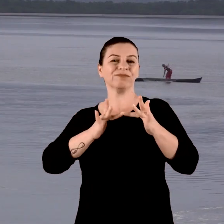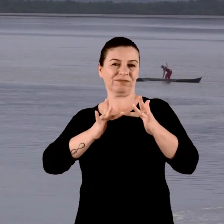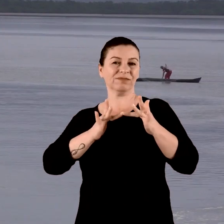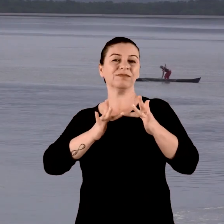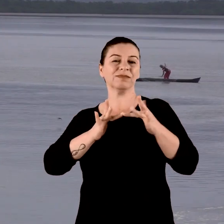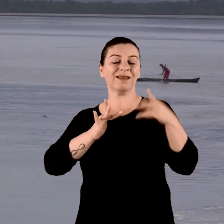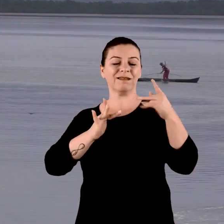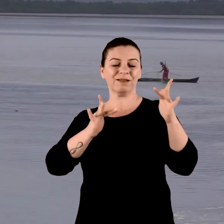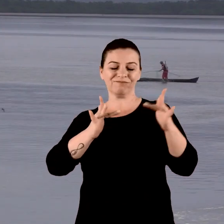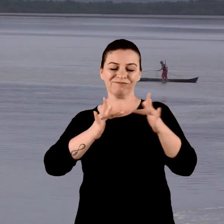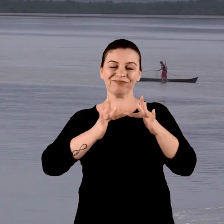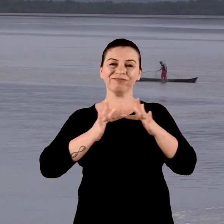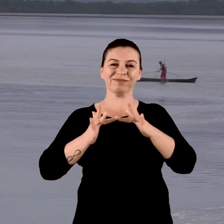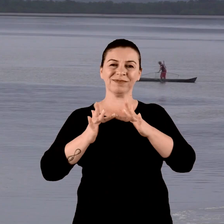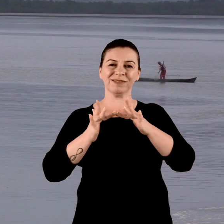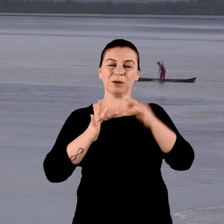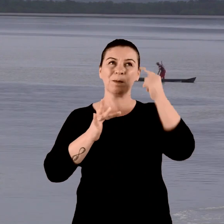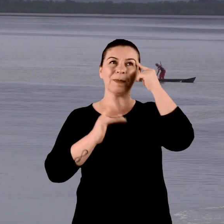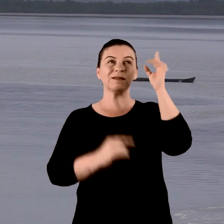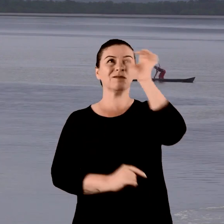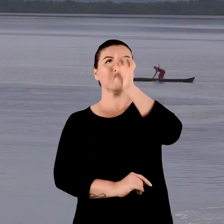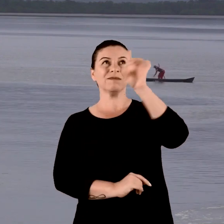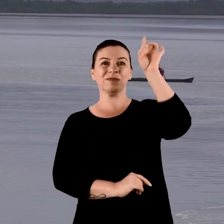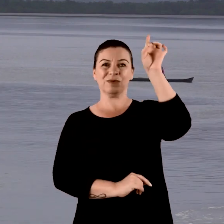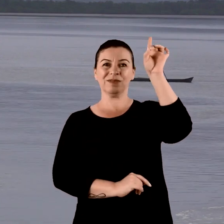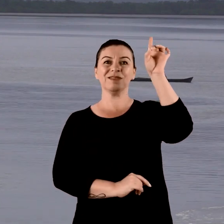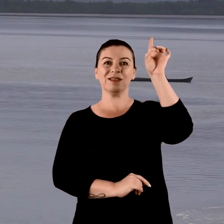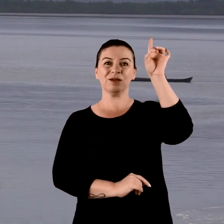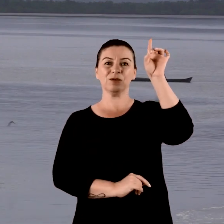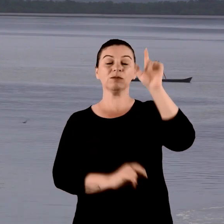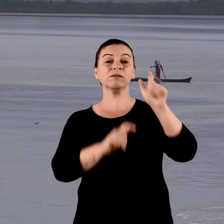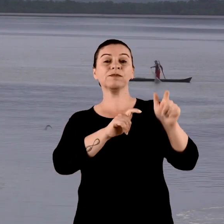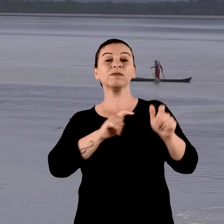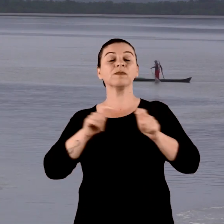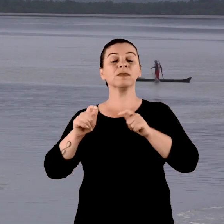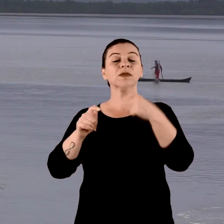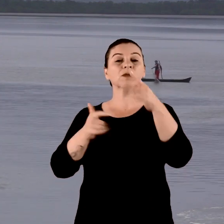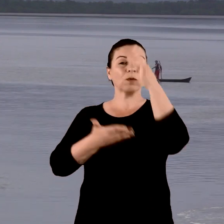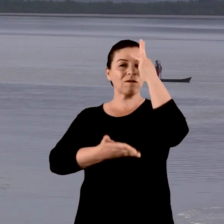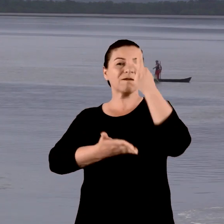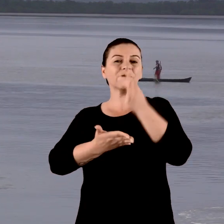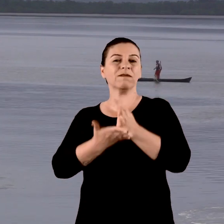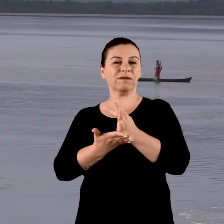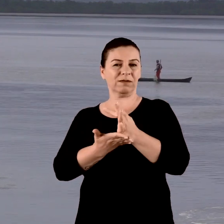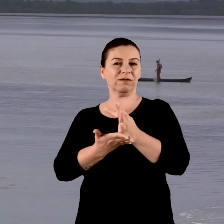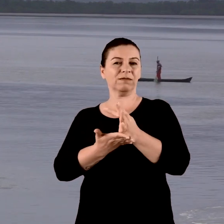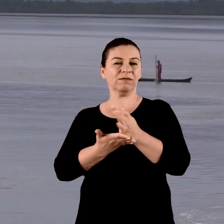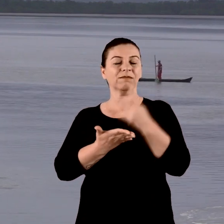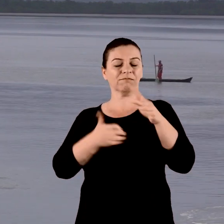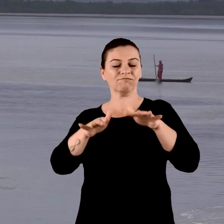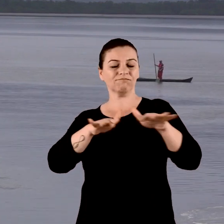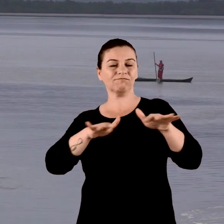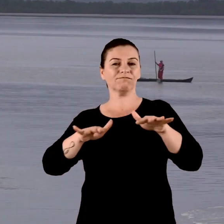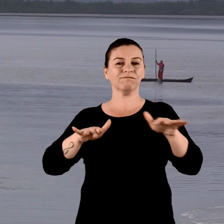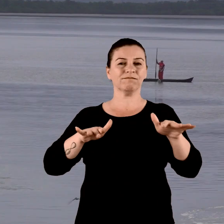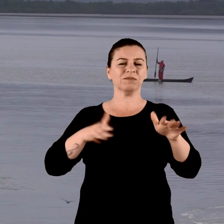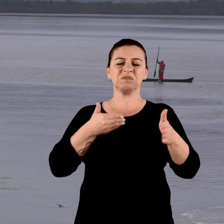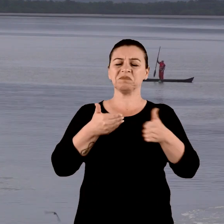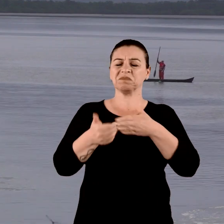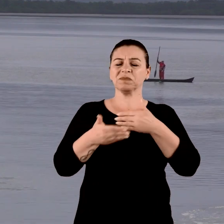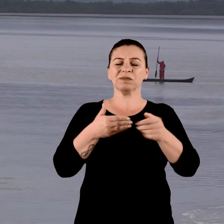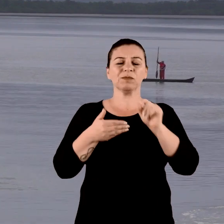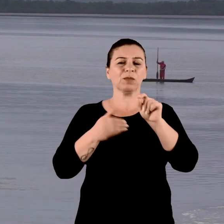é o religare. É aquele que liga o pensamento a Deus. Aonde está a tua fé? É aí que te